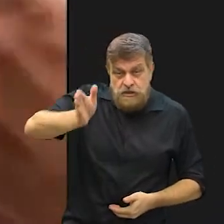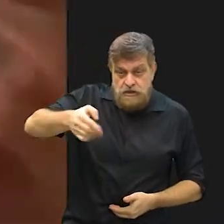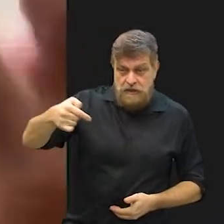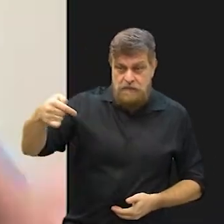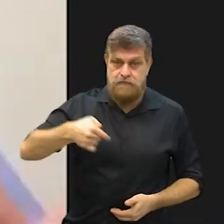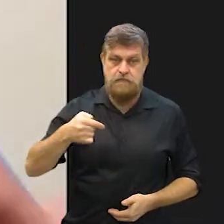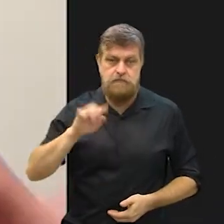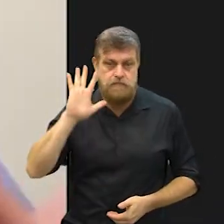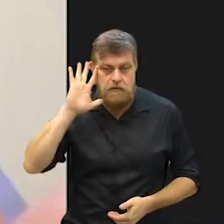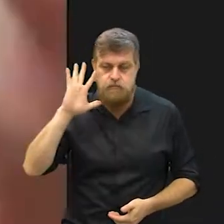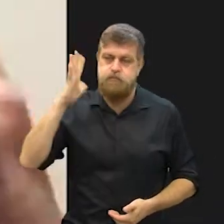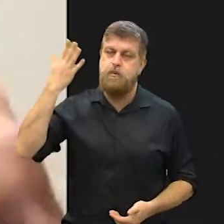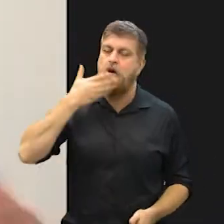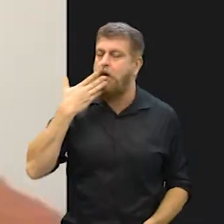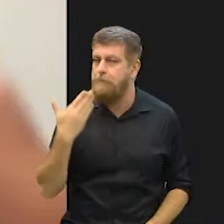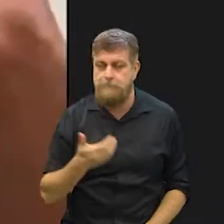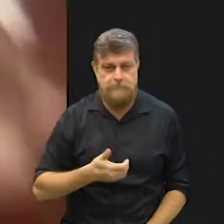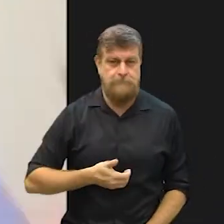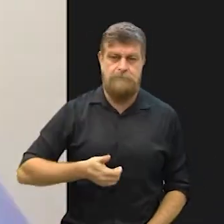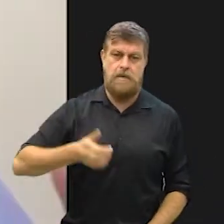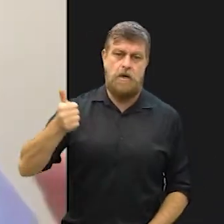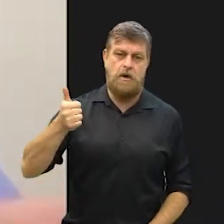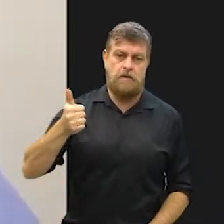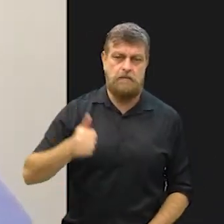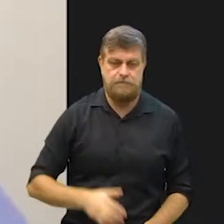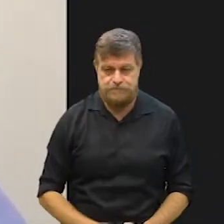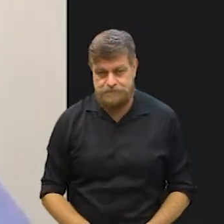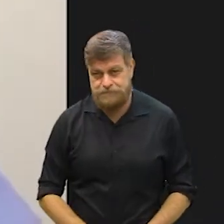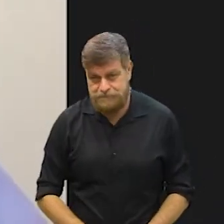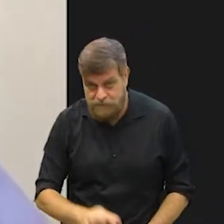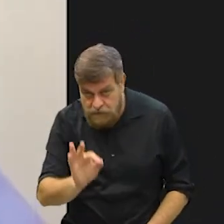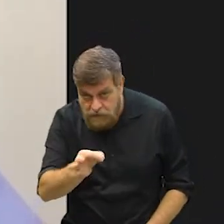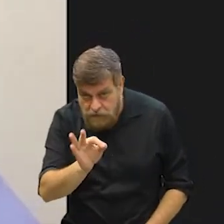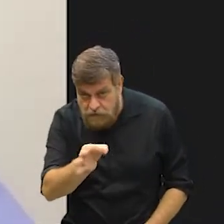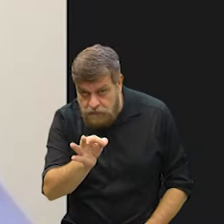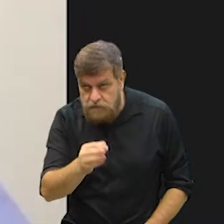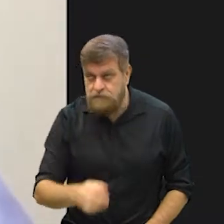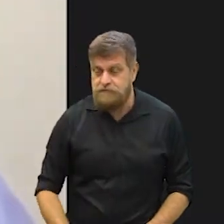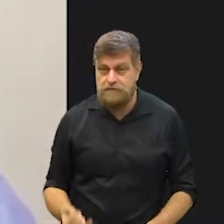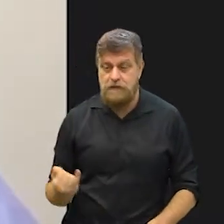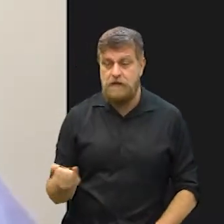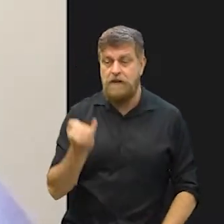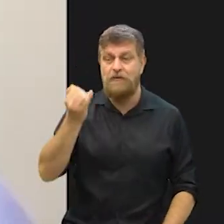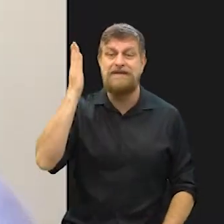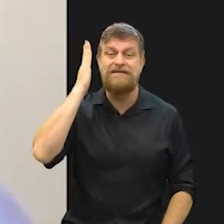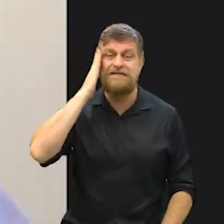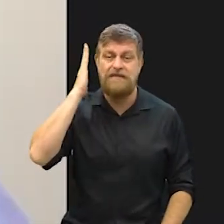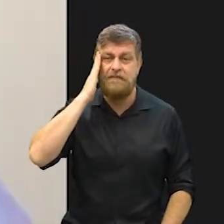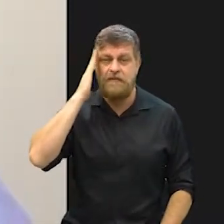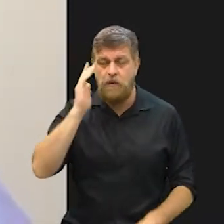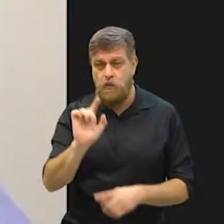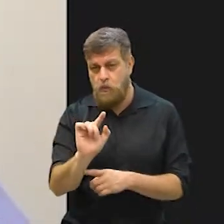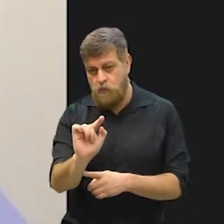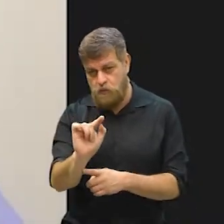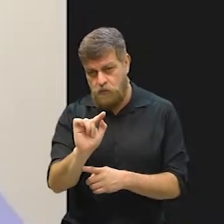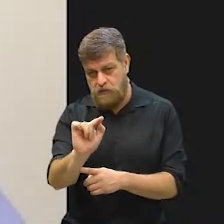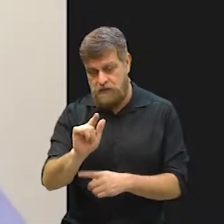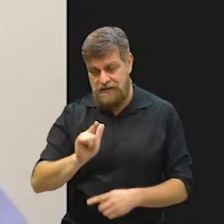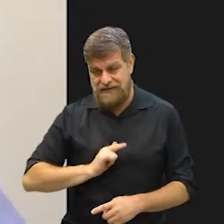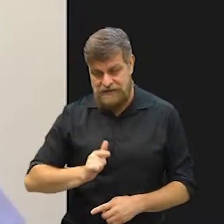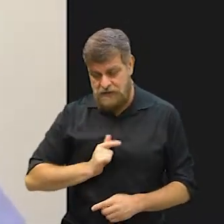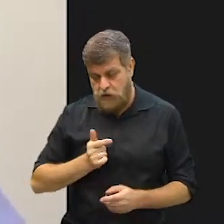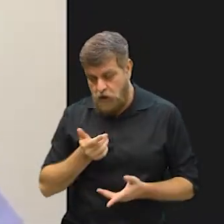melhores são os resultados, tá? Melhores são os resultados, tá? Então, é importante saber que existe,